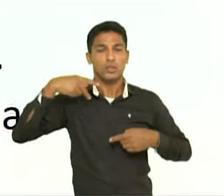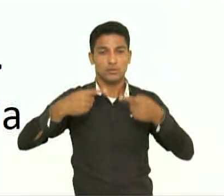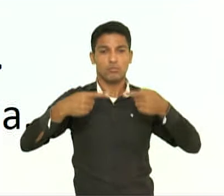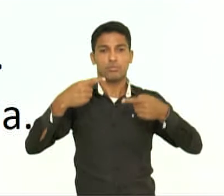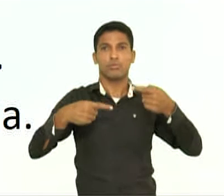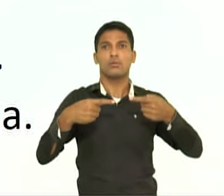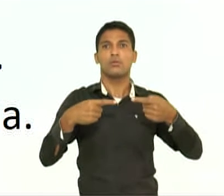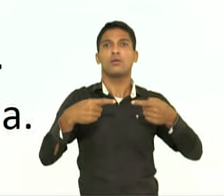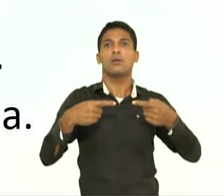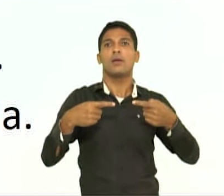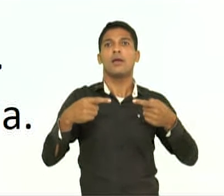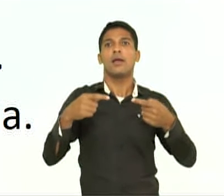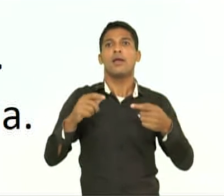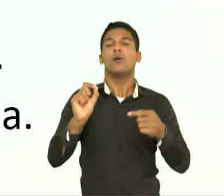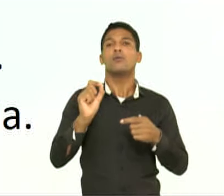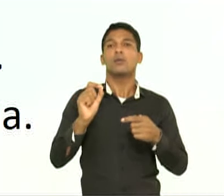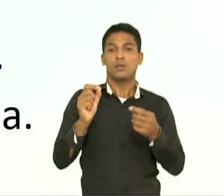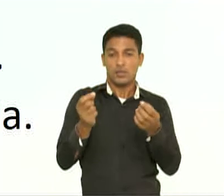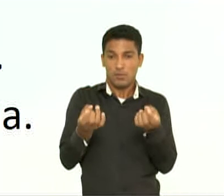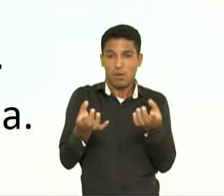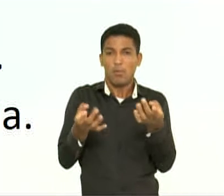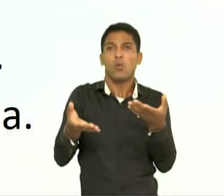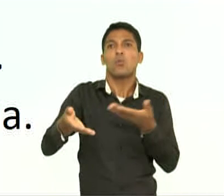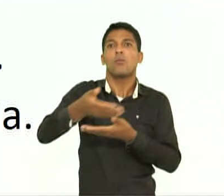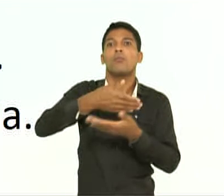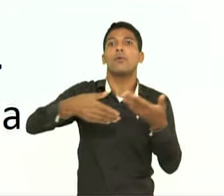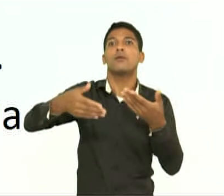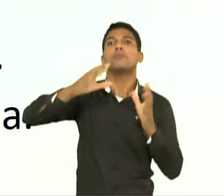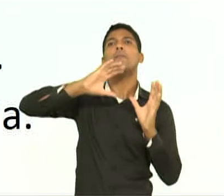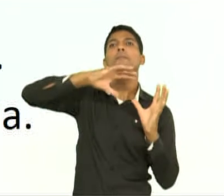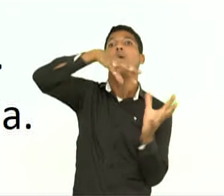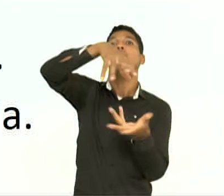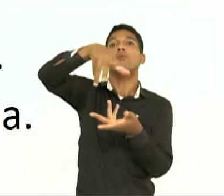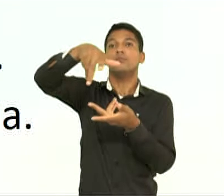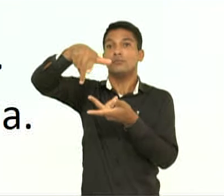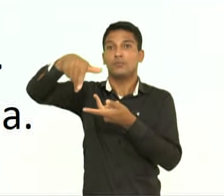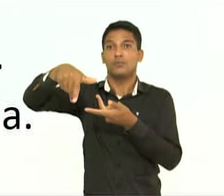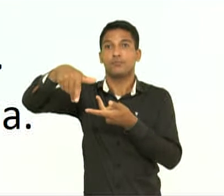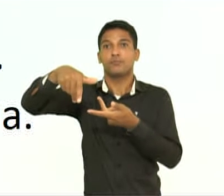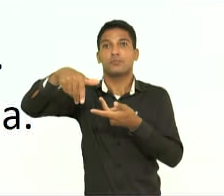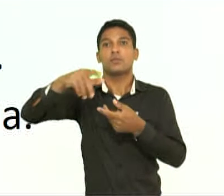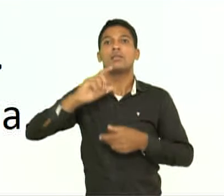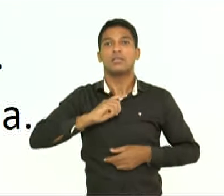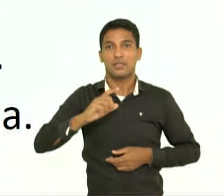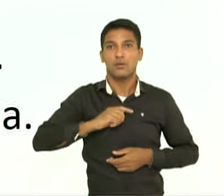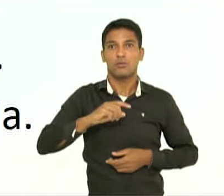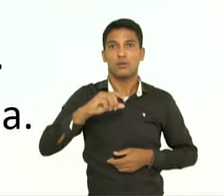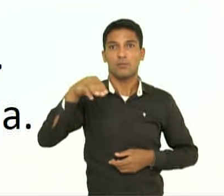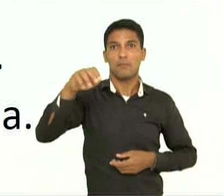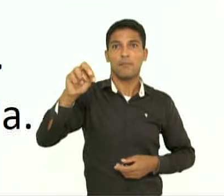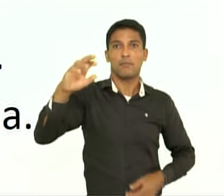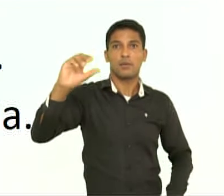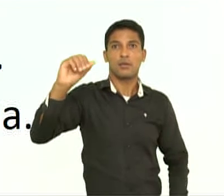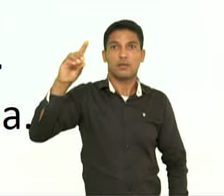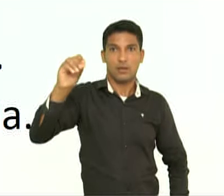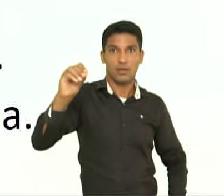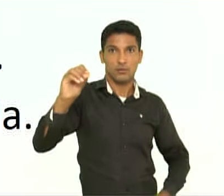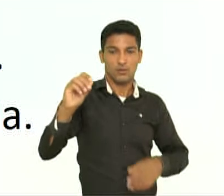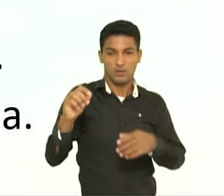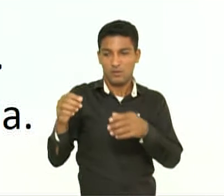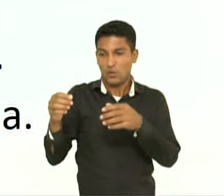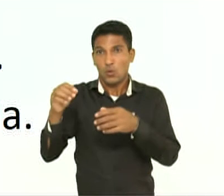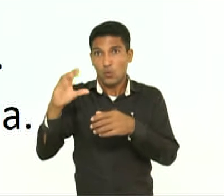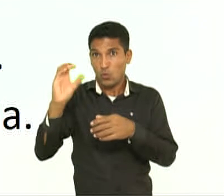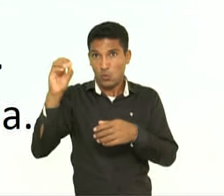bilaterais, acontecendo no comércio mundial. Eu destaquei para você aqui 4 desses mercados comuns, esses blocos